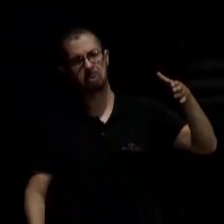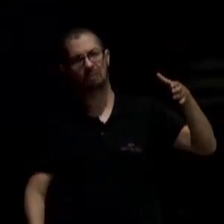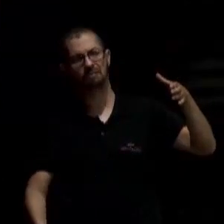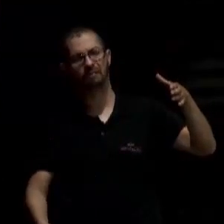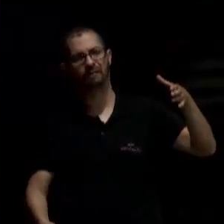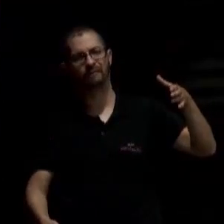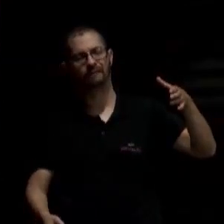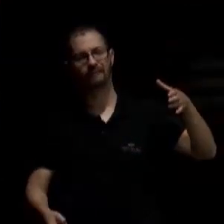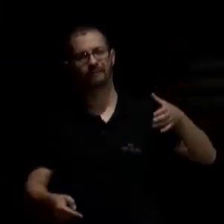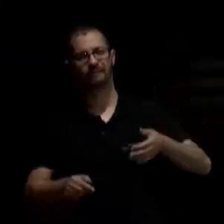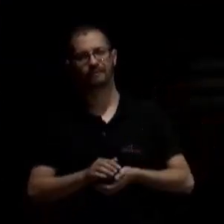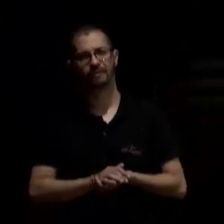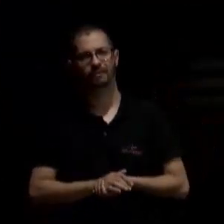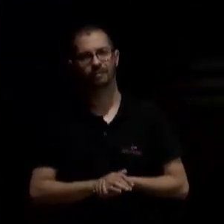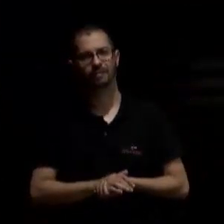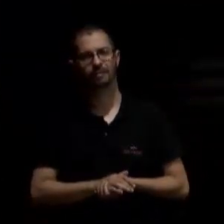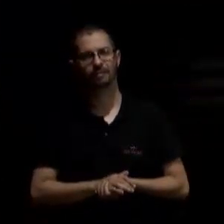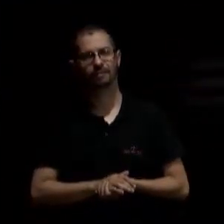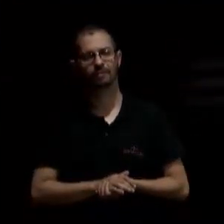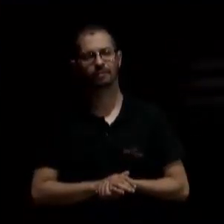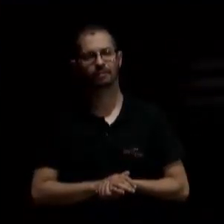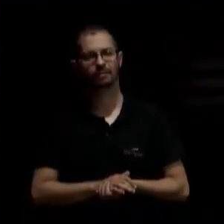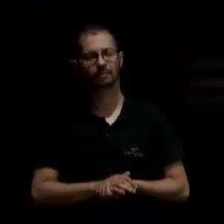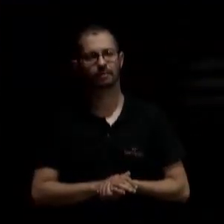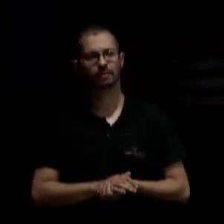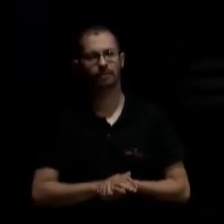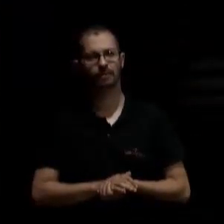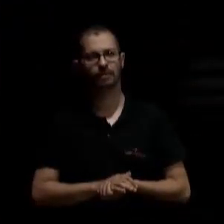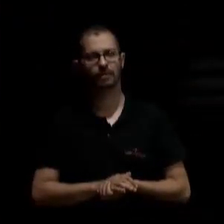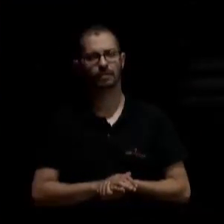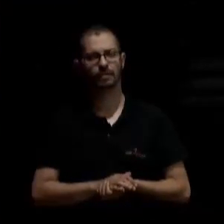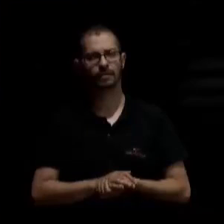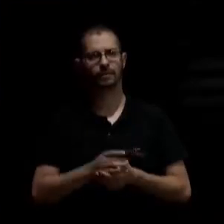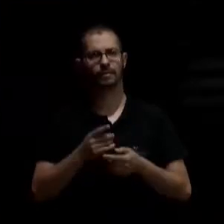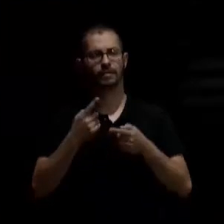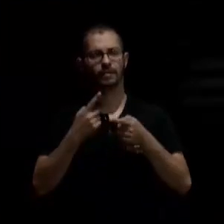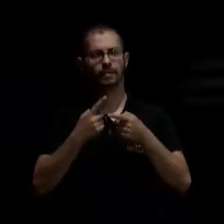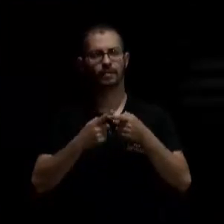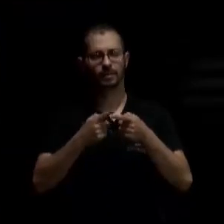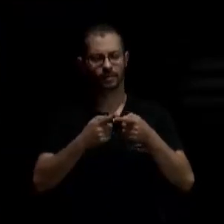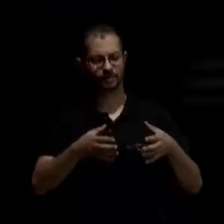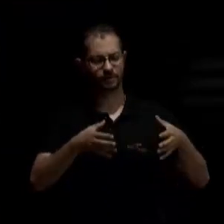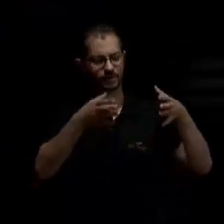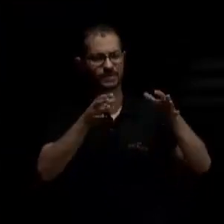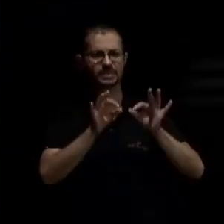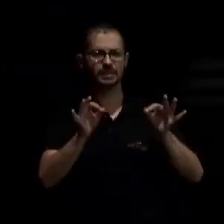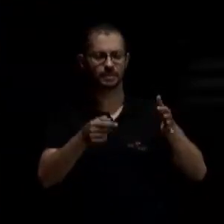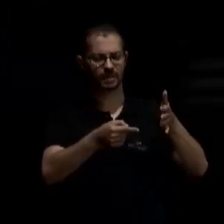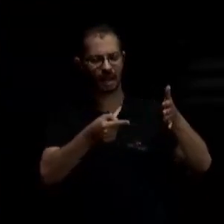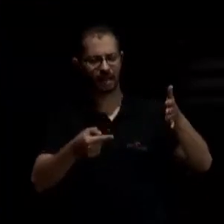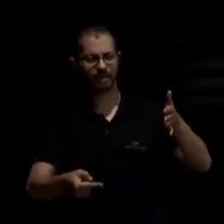Porque Bill Sunday diz que se um cristão não é alegre, tem vazamento na sua